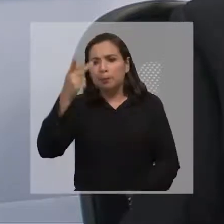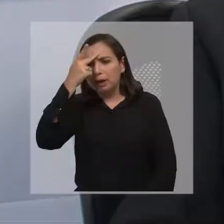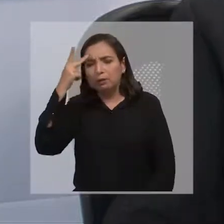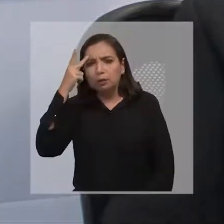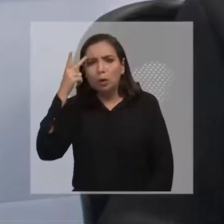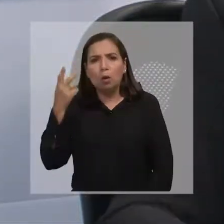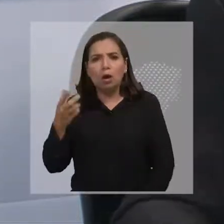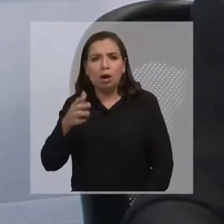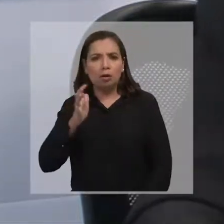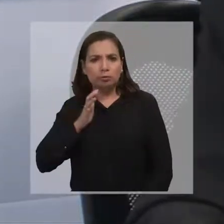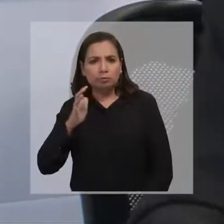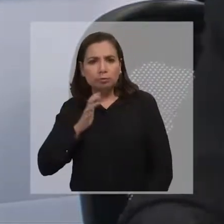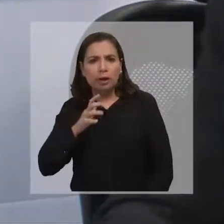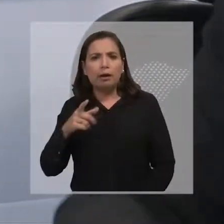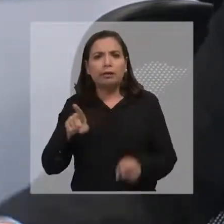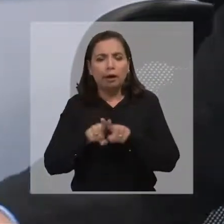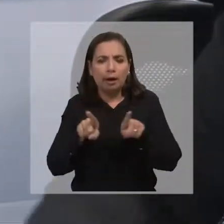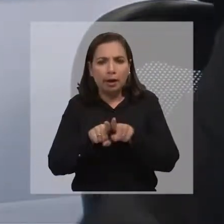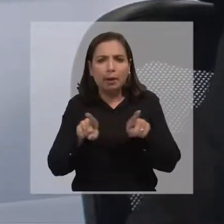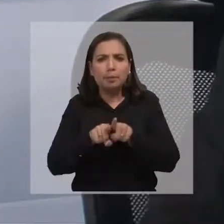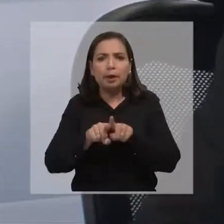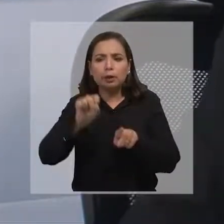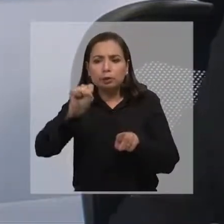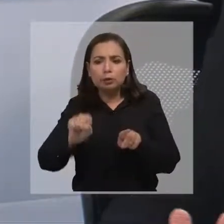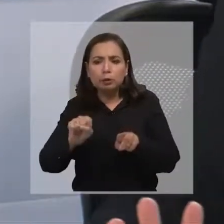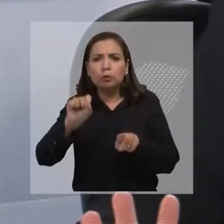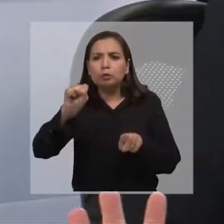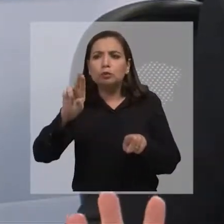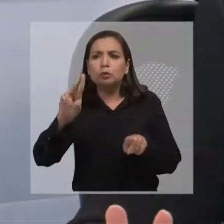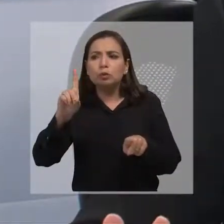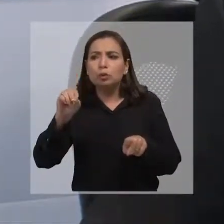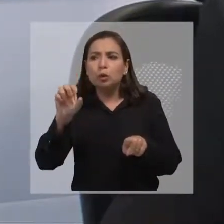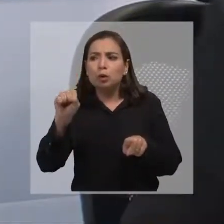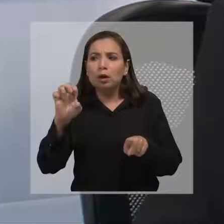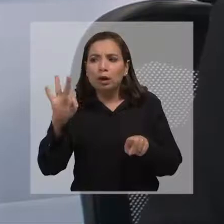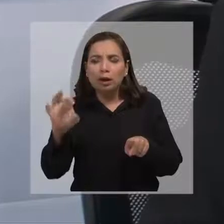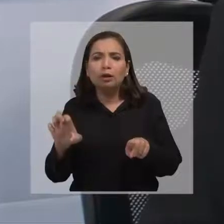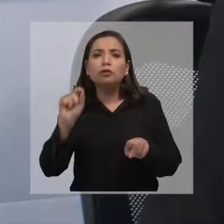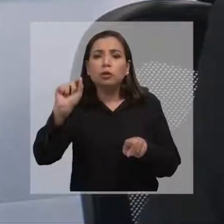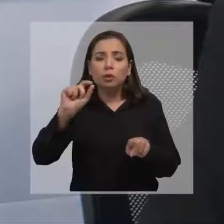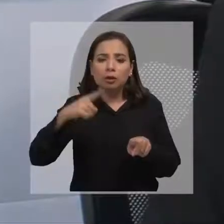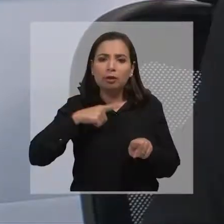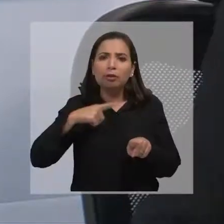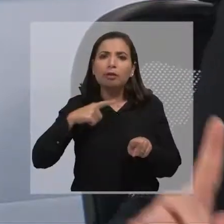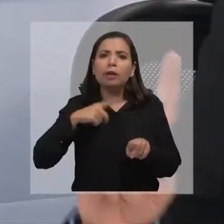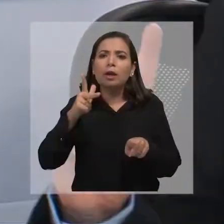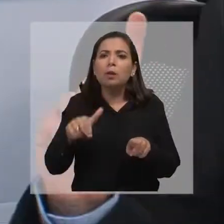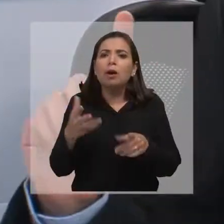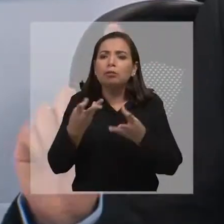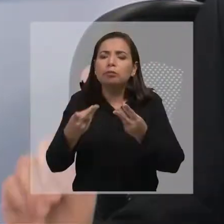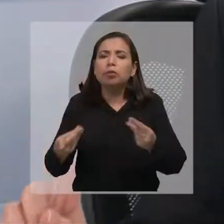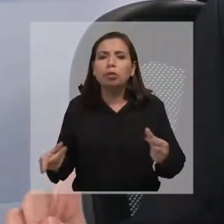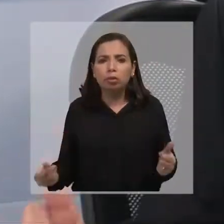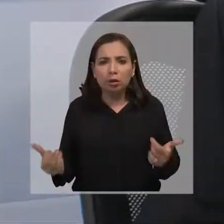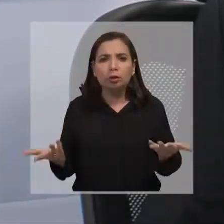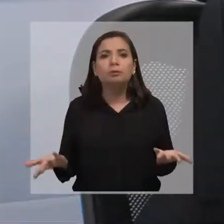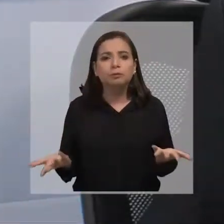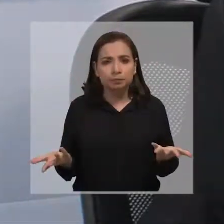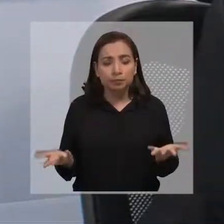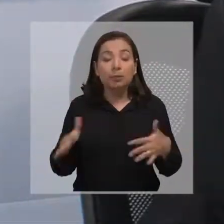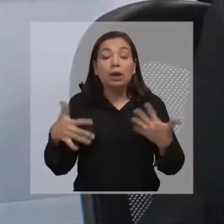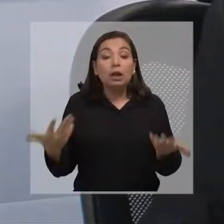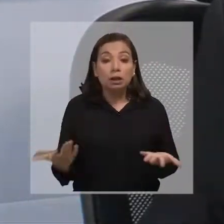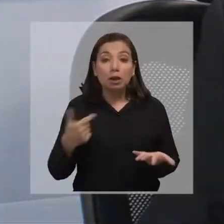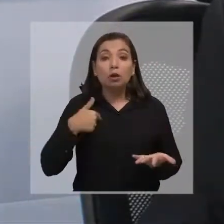região sul, sudeste e centro-oeste, está literalmente se esvarindo. E para completar, Paulo,